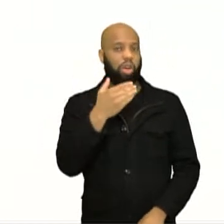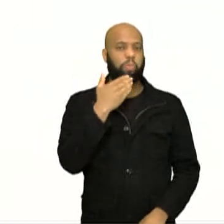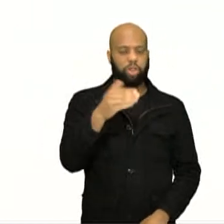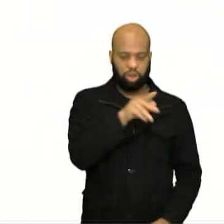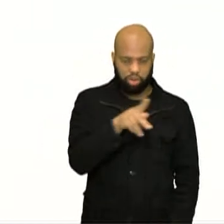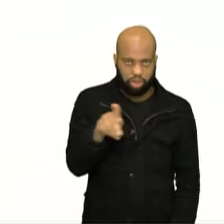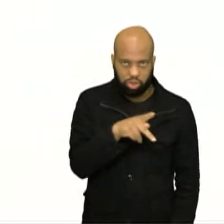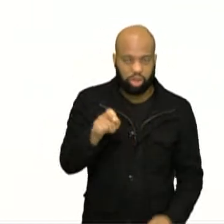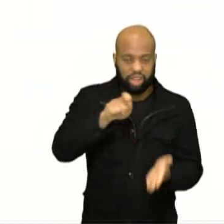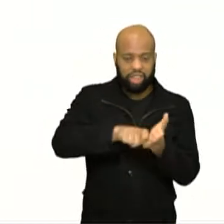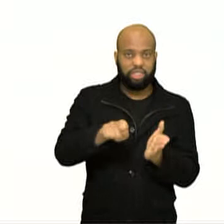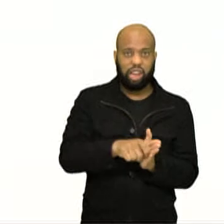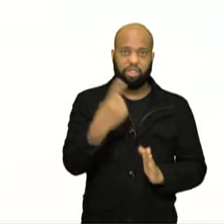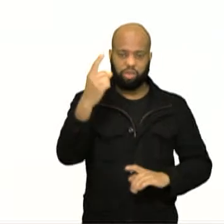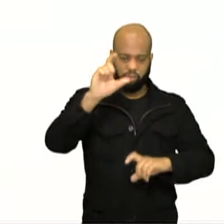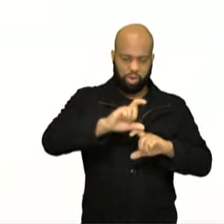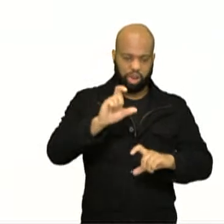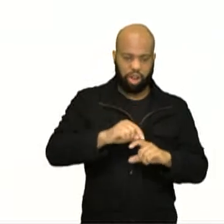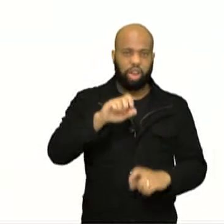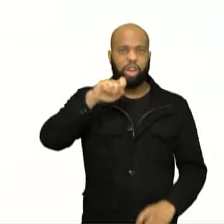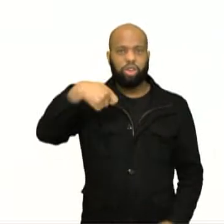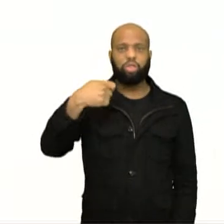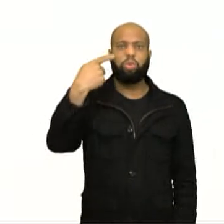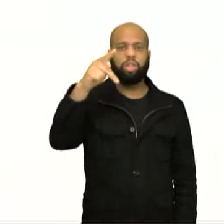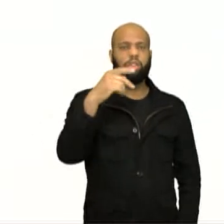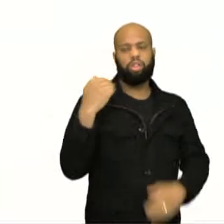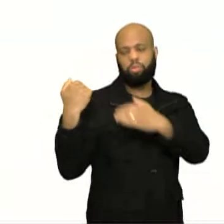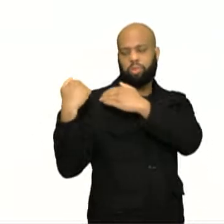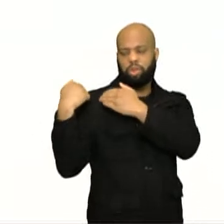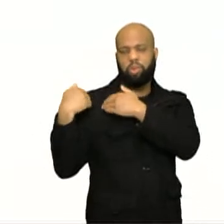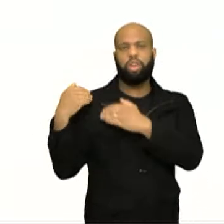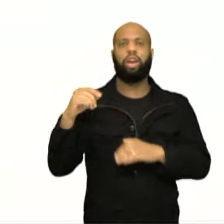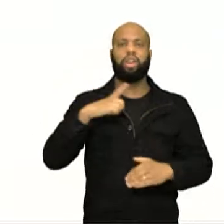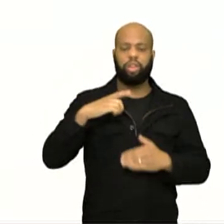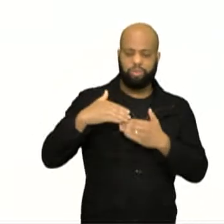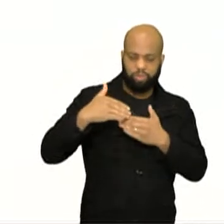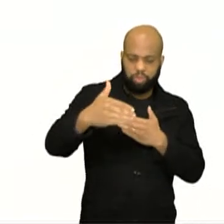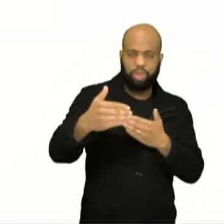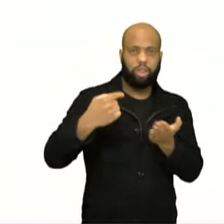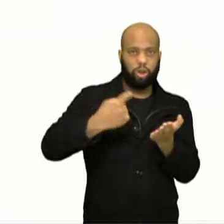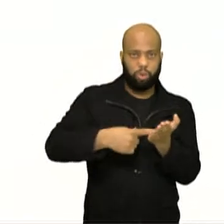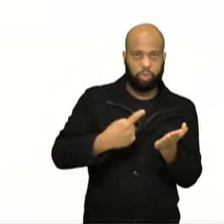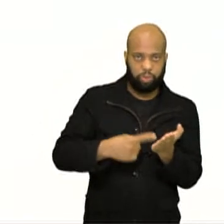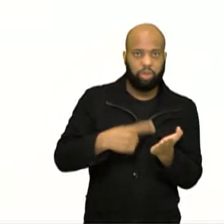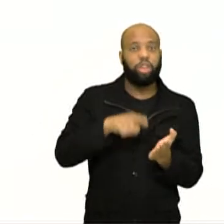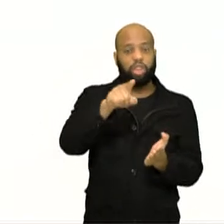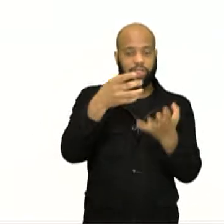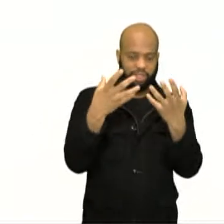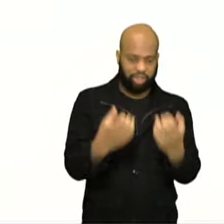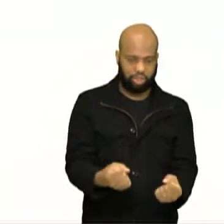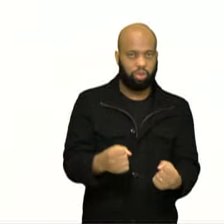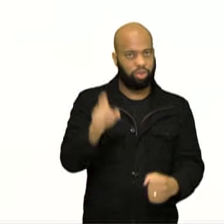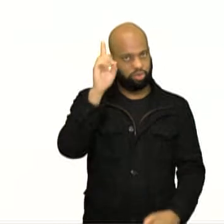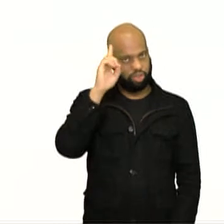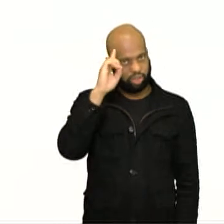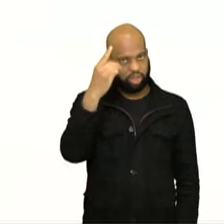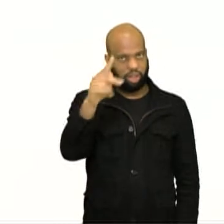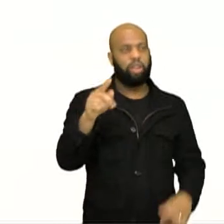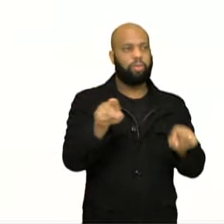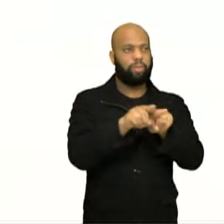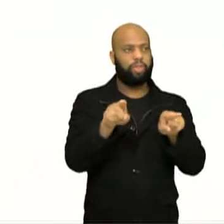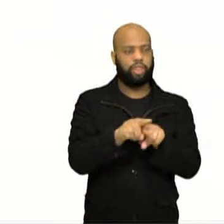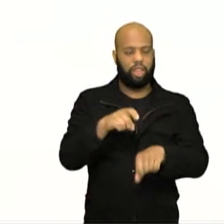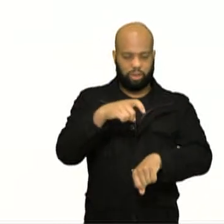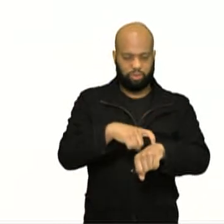em um parágrafo sobre a sua responsabilidade diante dos compromissos assumidos em seu dia a dia. Então é